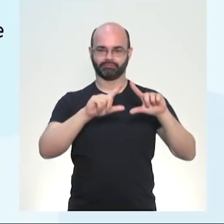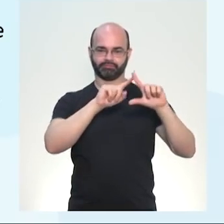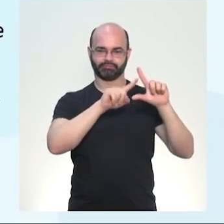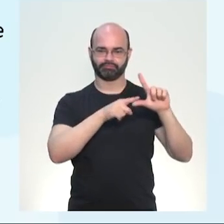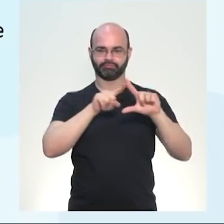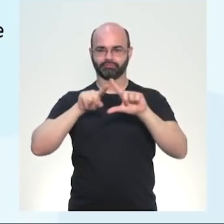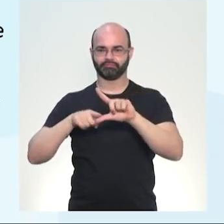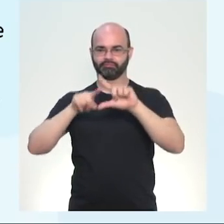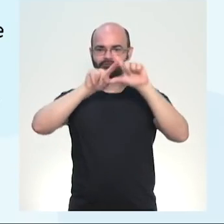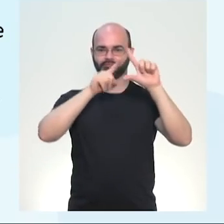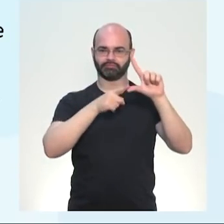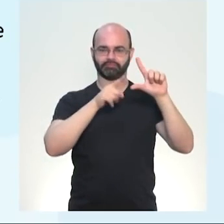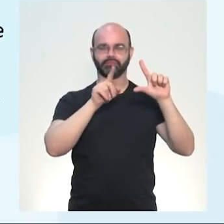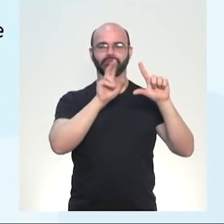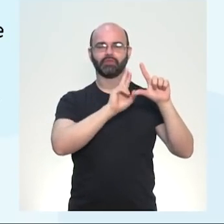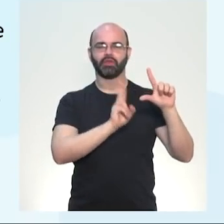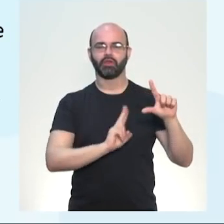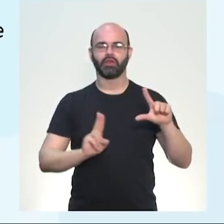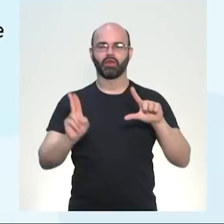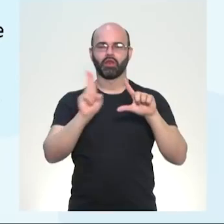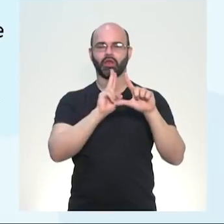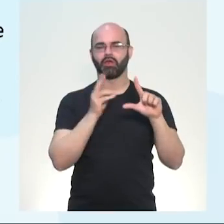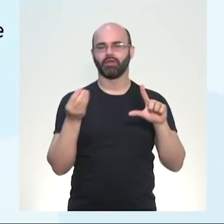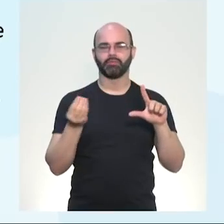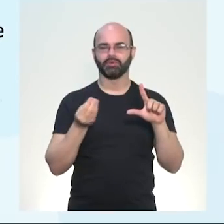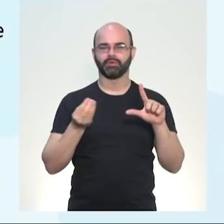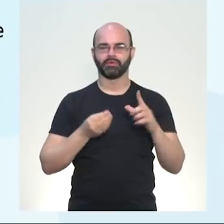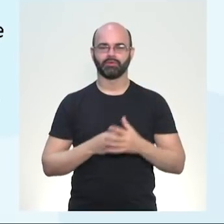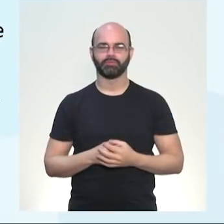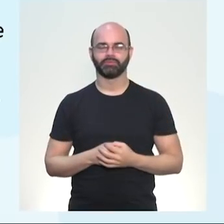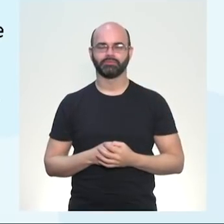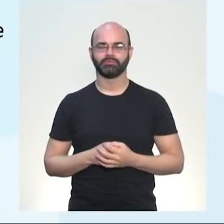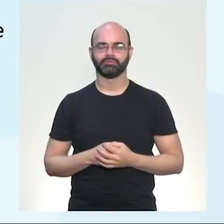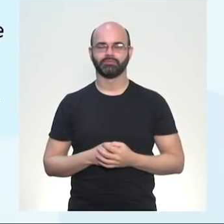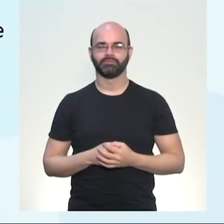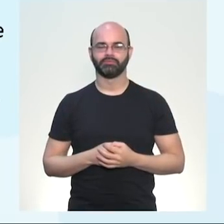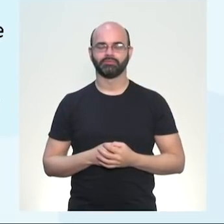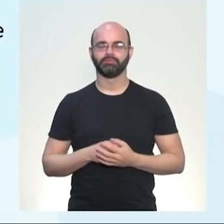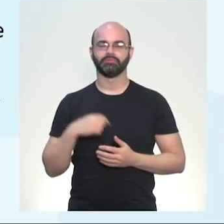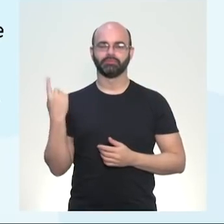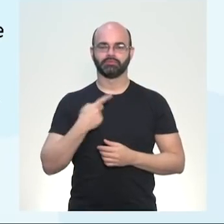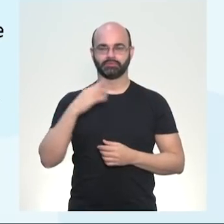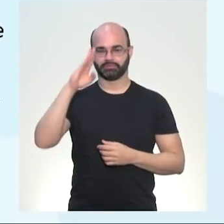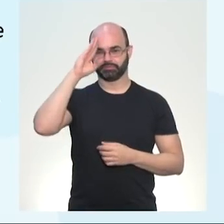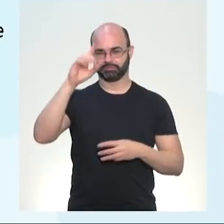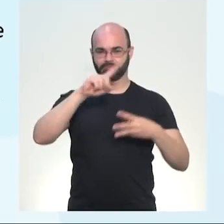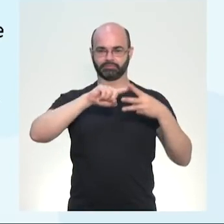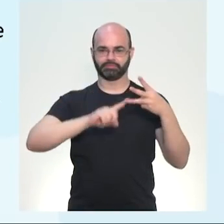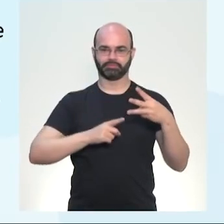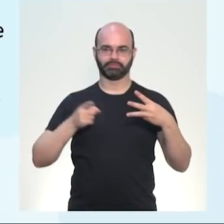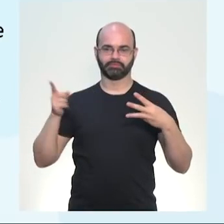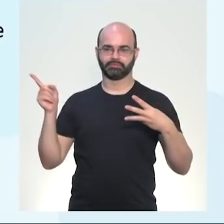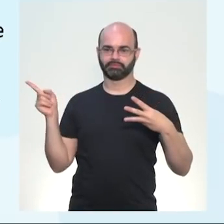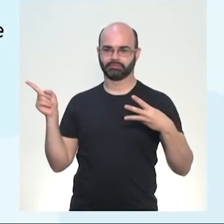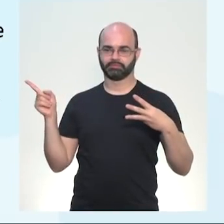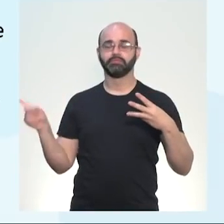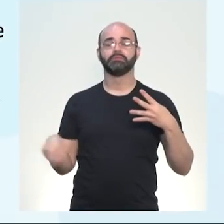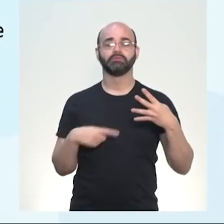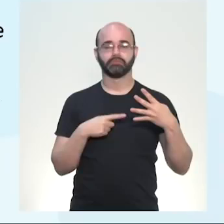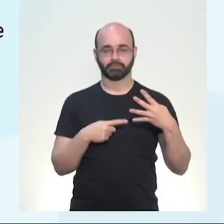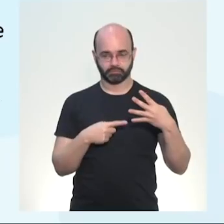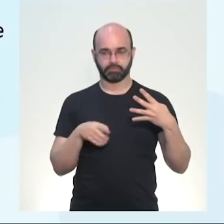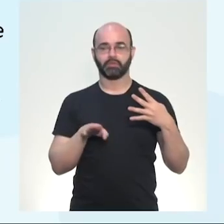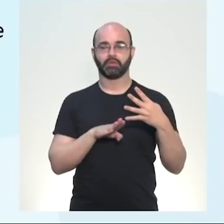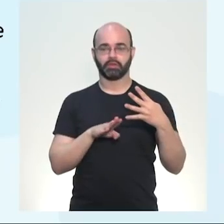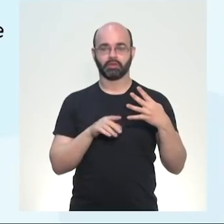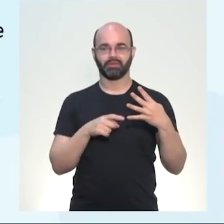ângulos internos. Então, eu posso ter ideia aí, principal que nós trabalhamos, são esses três. Existe um quarto, né, que eu comentei,